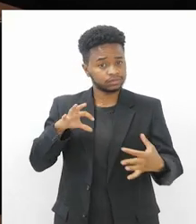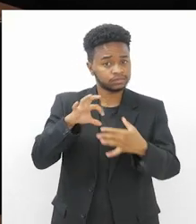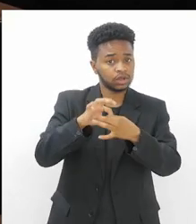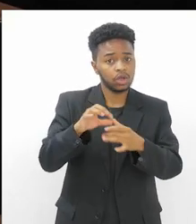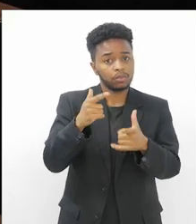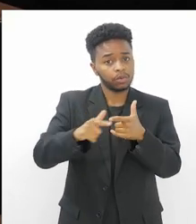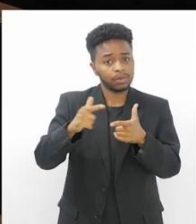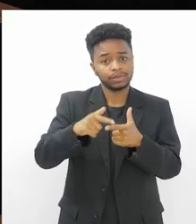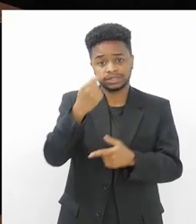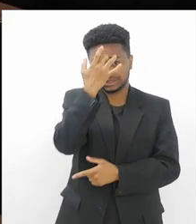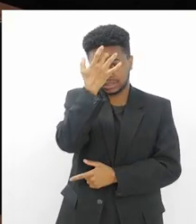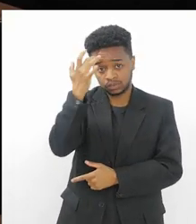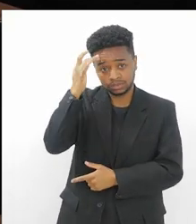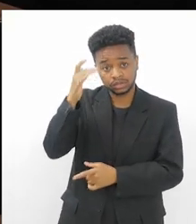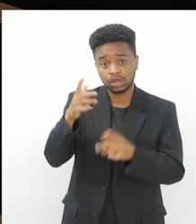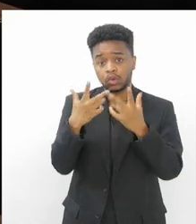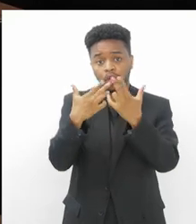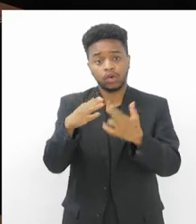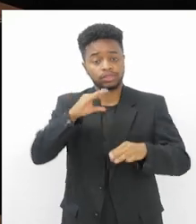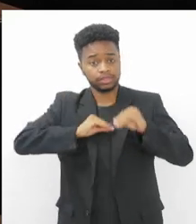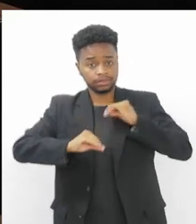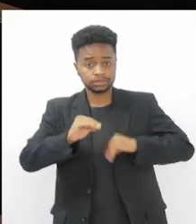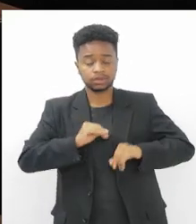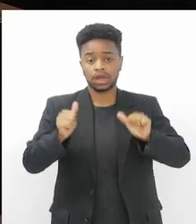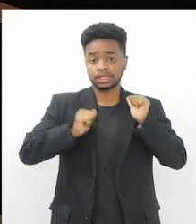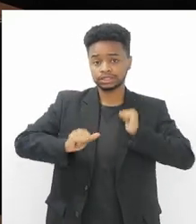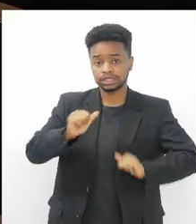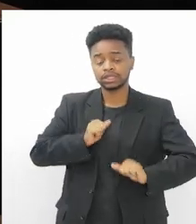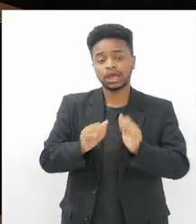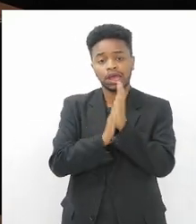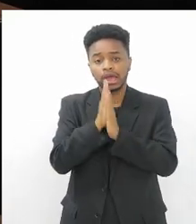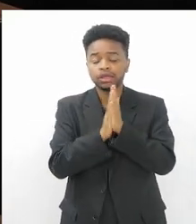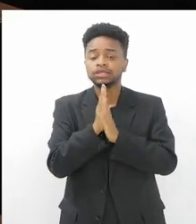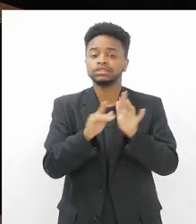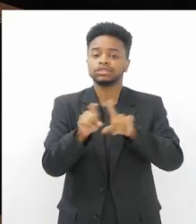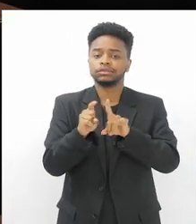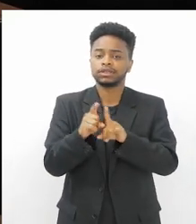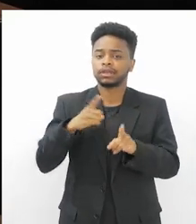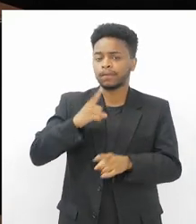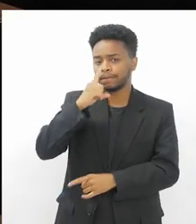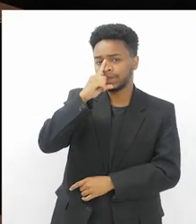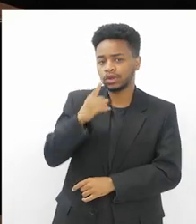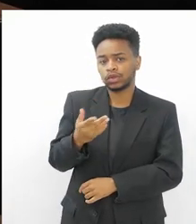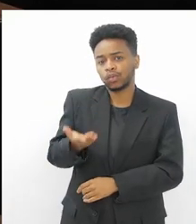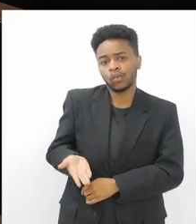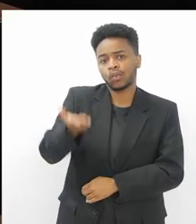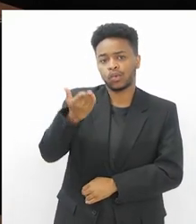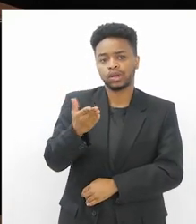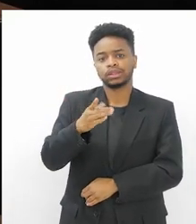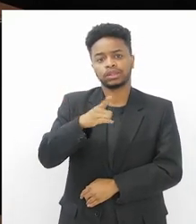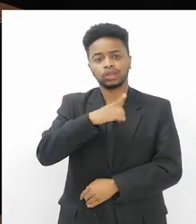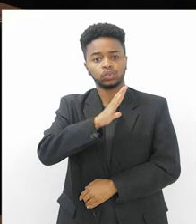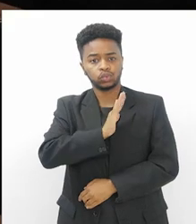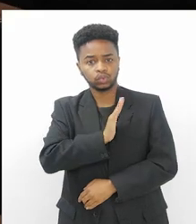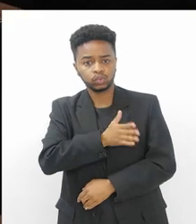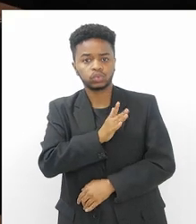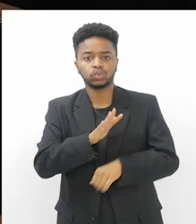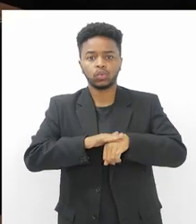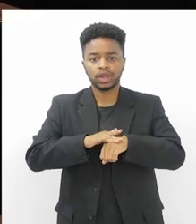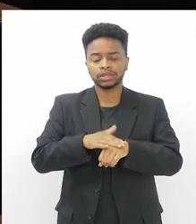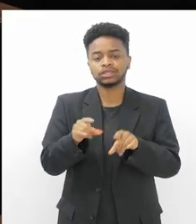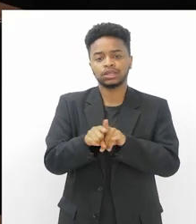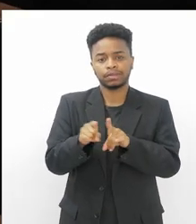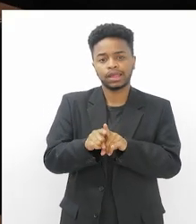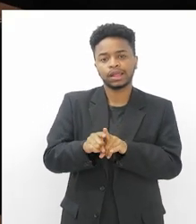associada com problemas de saúde mental, como depressão e ansiedade, aumento no risco de adquirir doenças cardíacas e no desenvolvimento